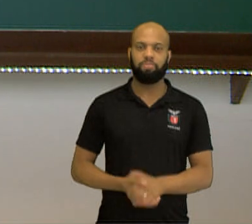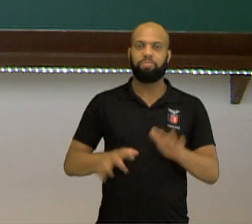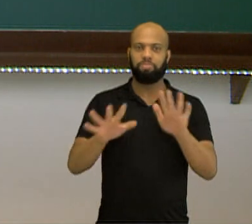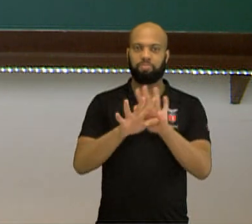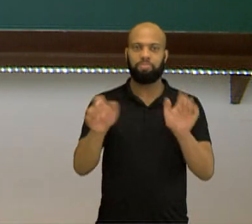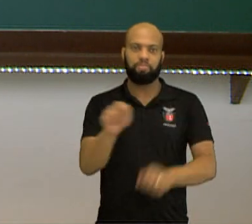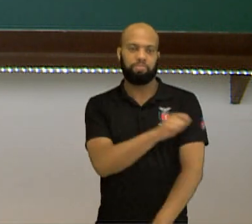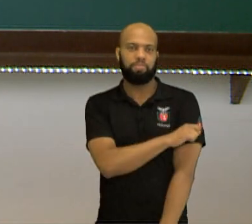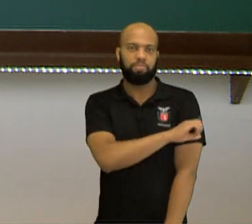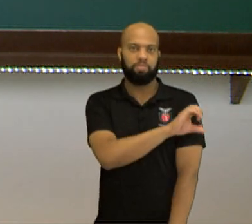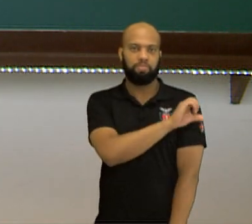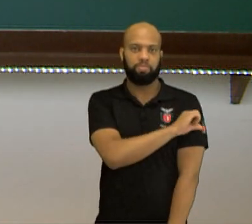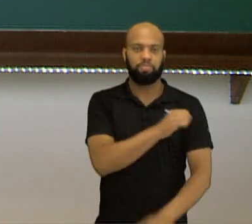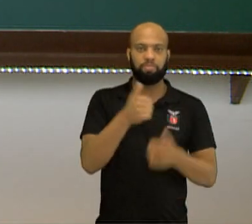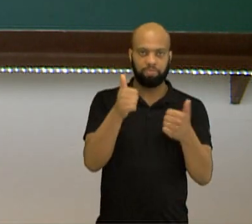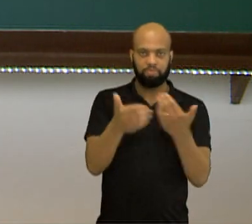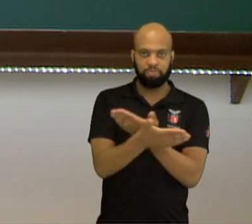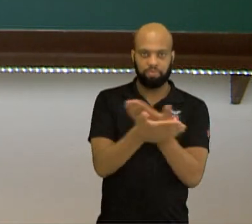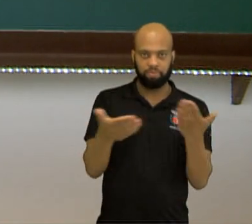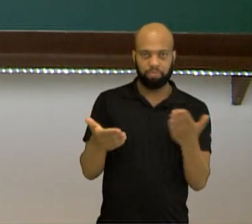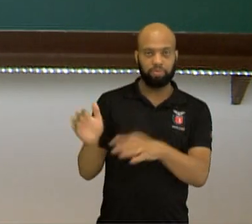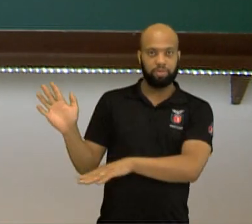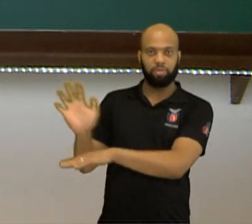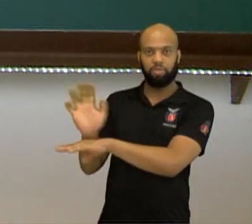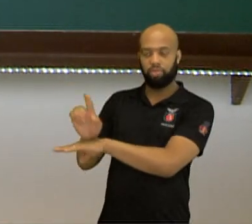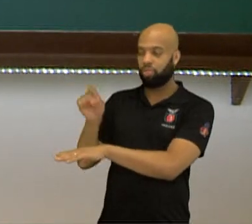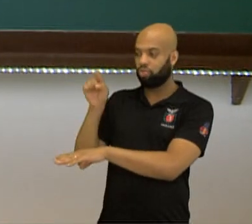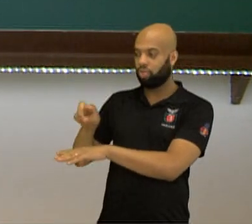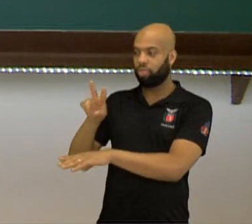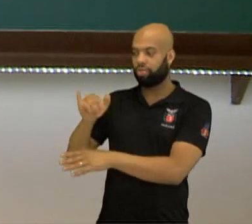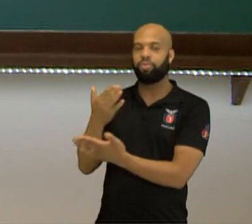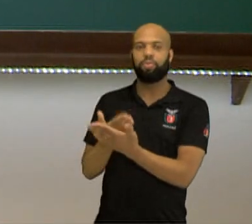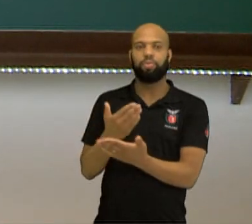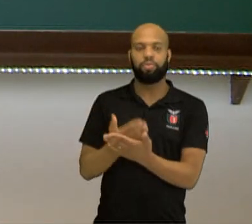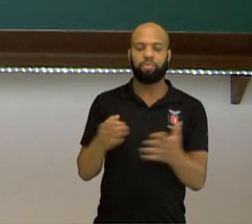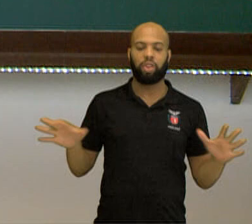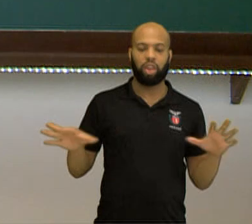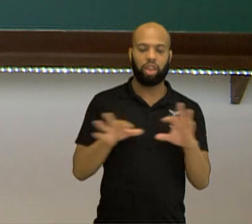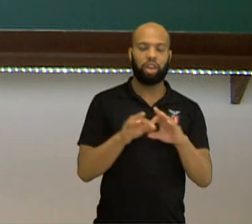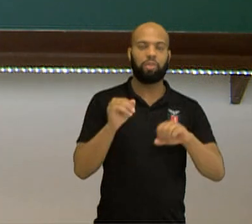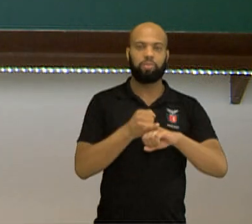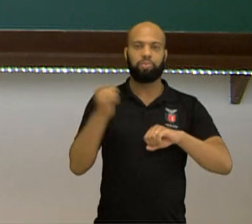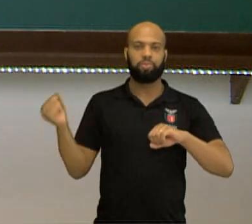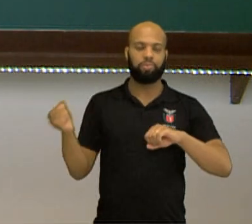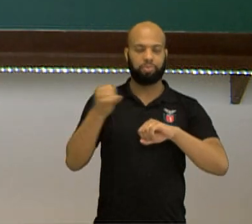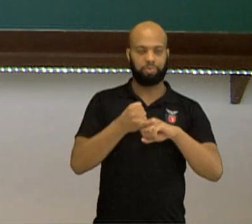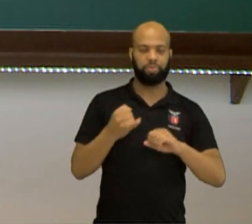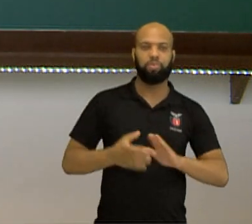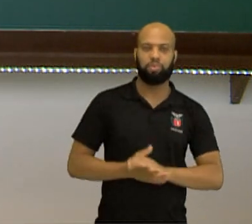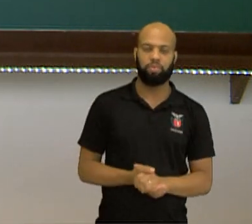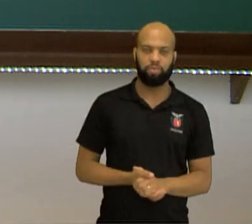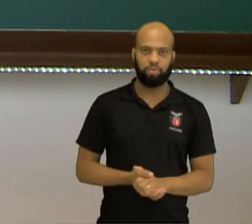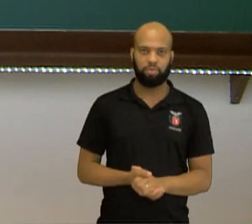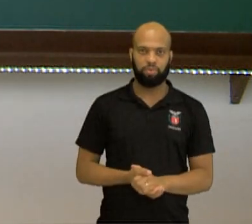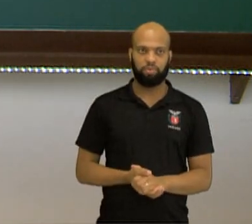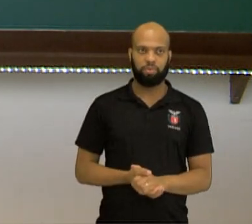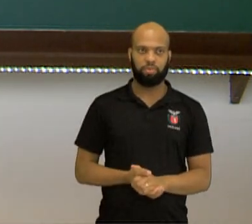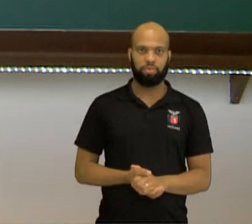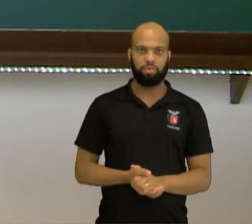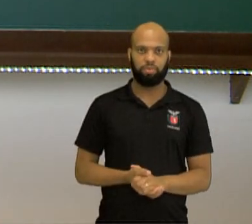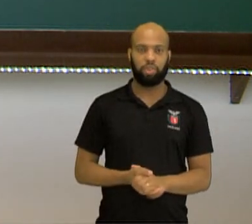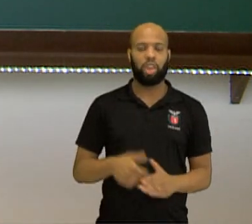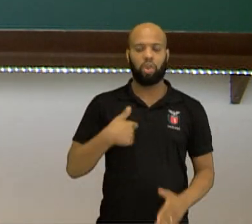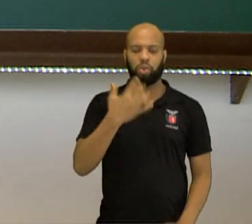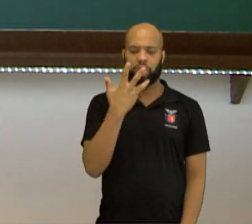Olá, estudantes do nono ano, tudo bem com vocês? Nesse vídeo nós vamos falar um pouquinho sobre ligações iônicas. Bom, quando eu era